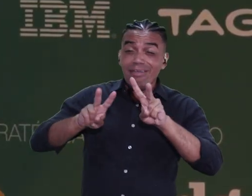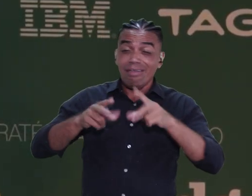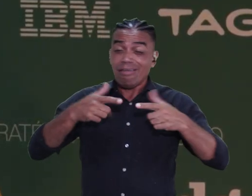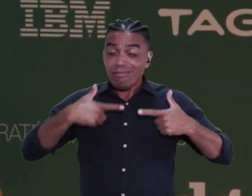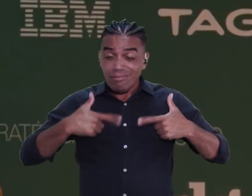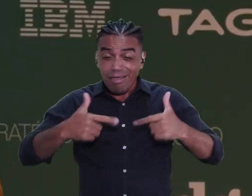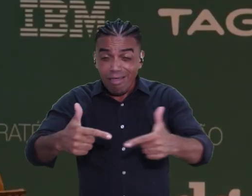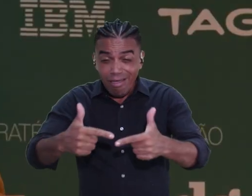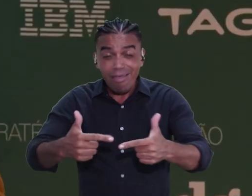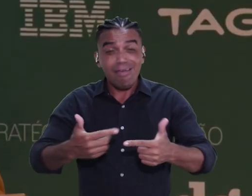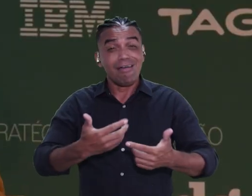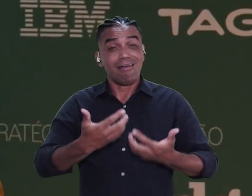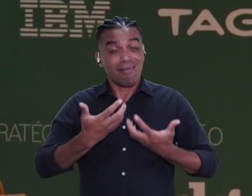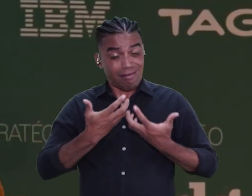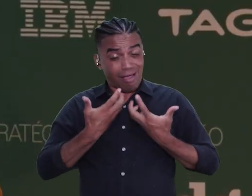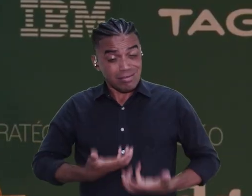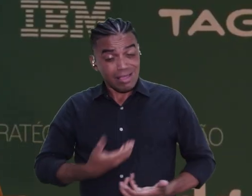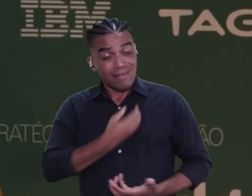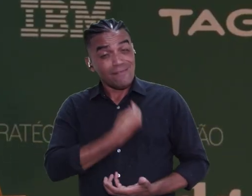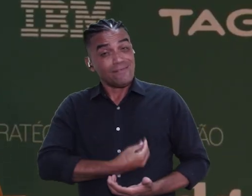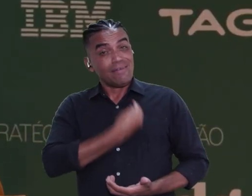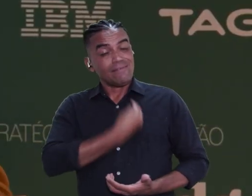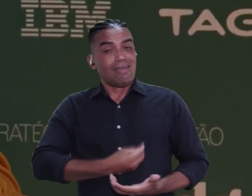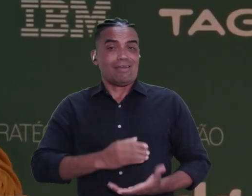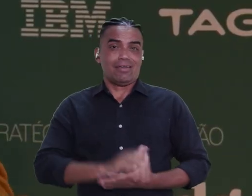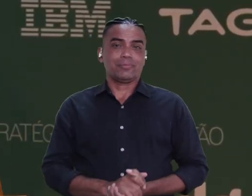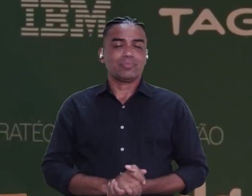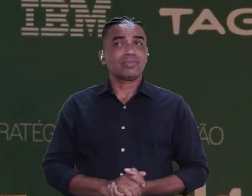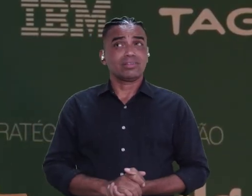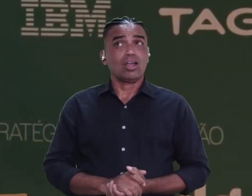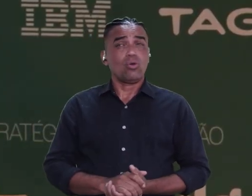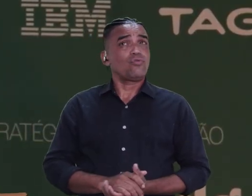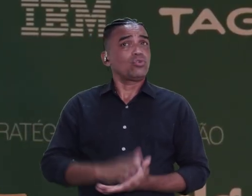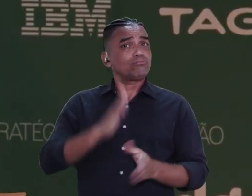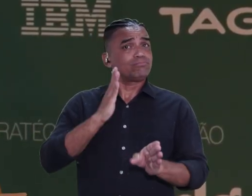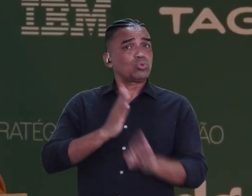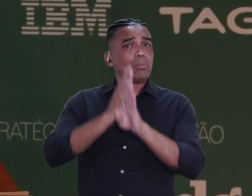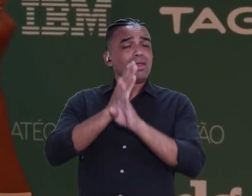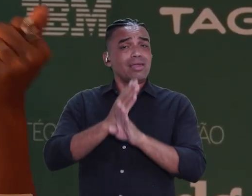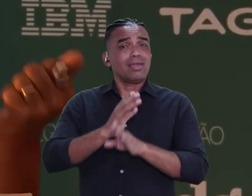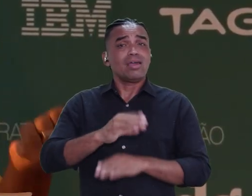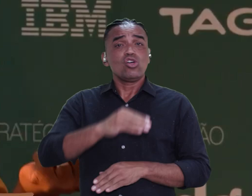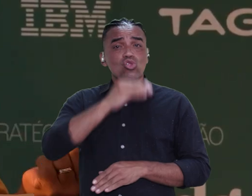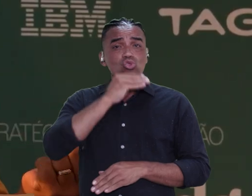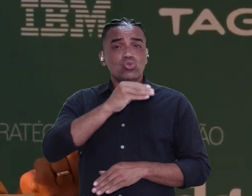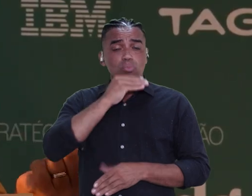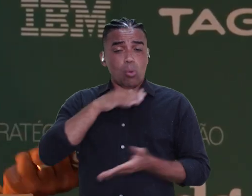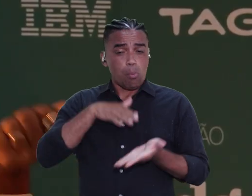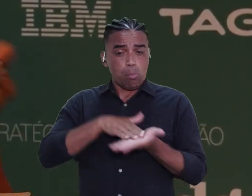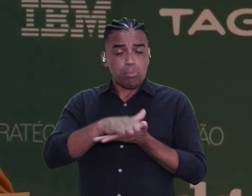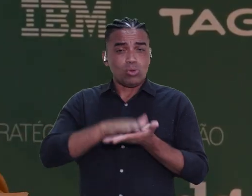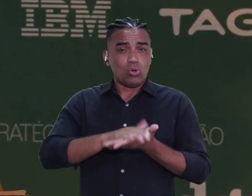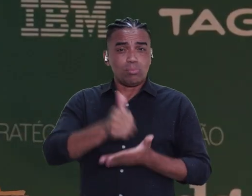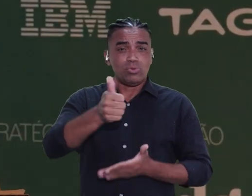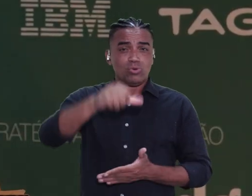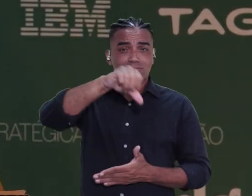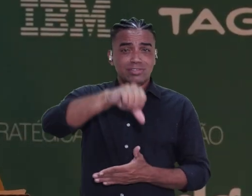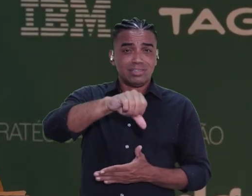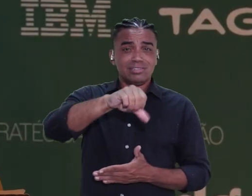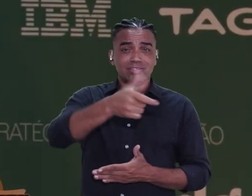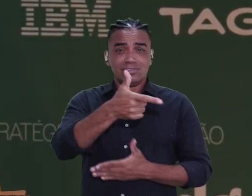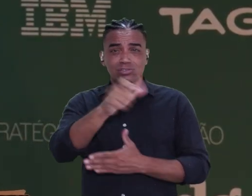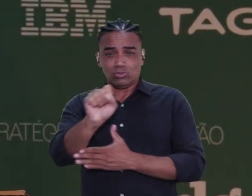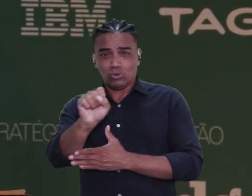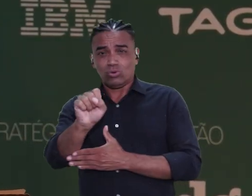vida. E fui descobrir que o Drummond publicou em 1928, No Meio do